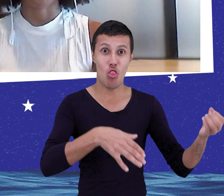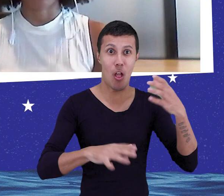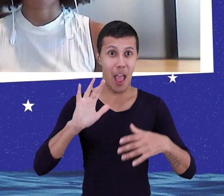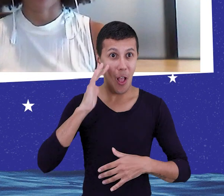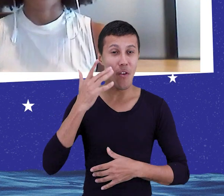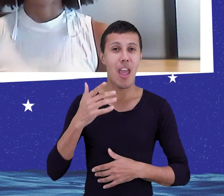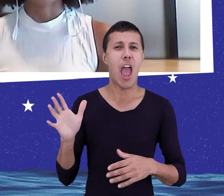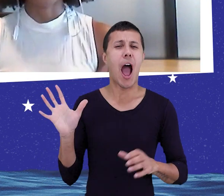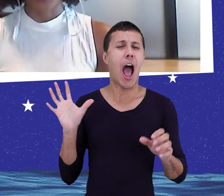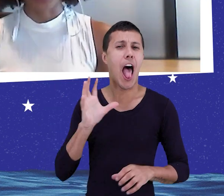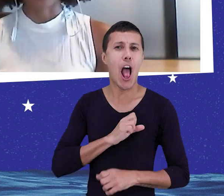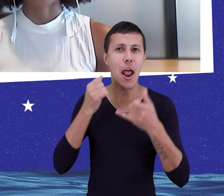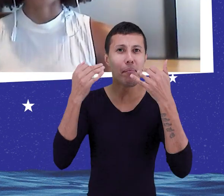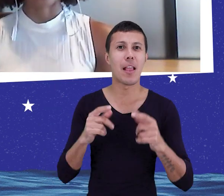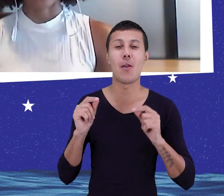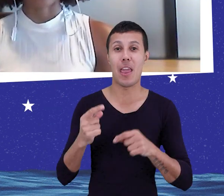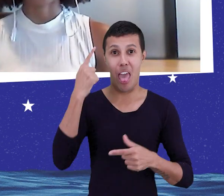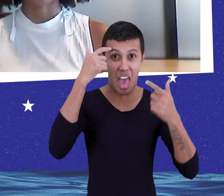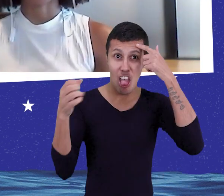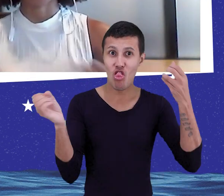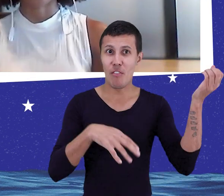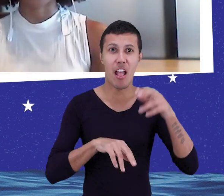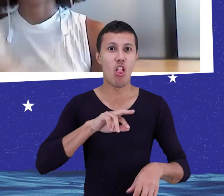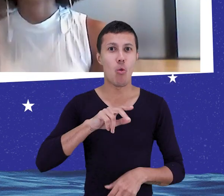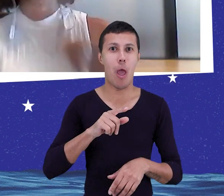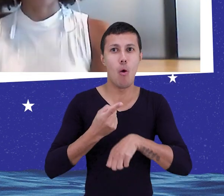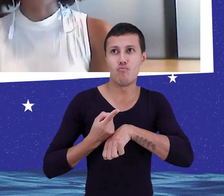inovador, eu gosto sempre de falar. Gente, quando a gente fala inovação, não é necessariamente criar um